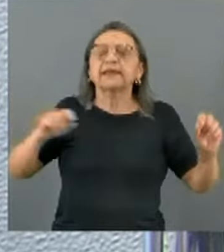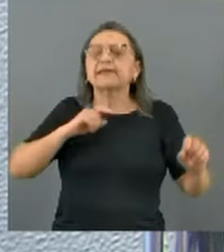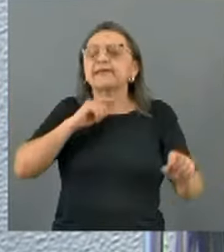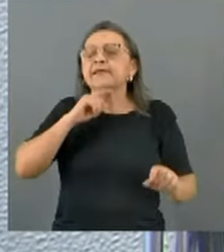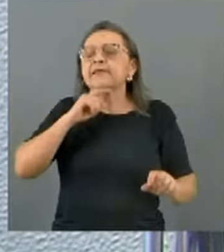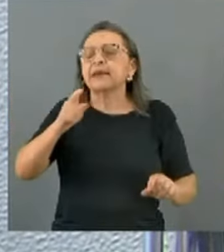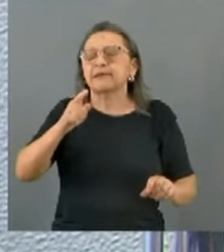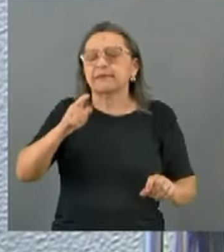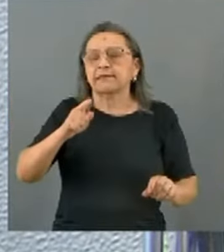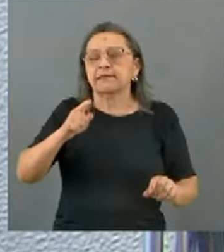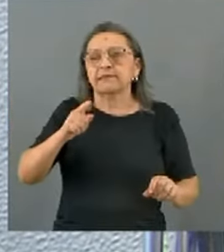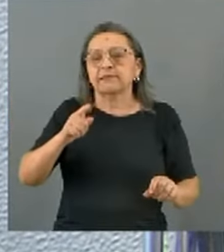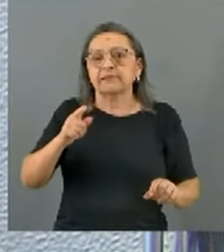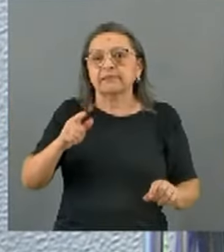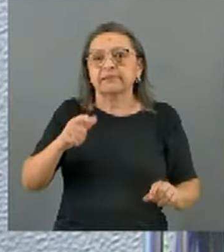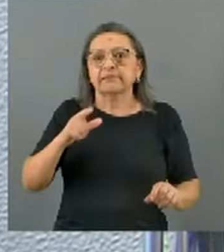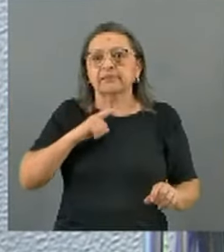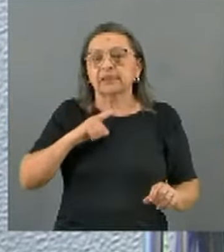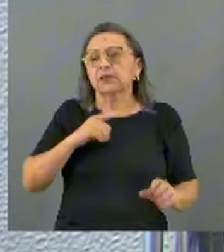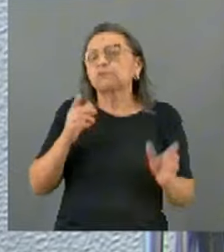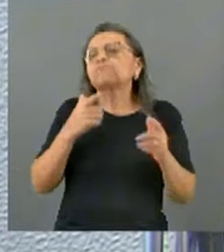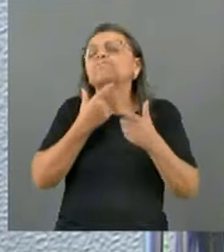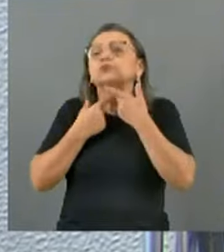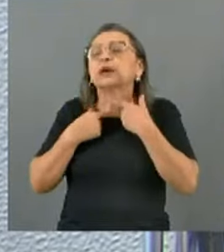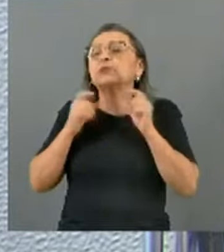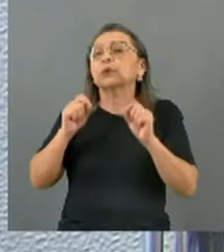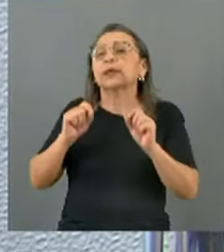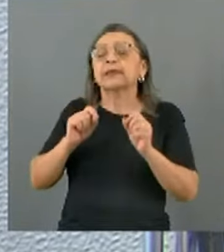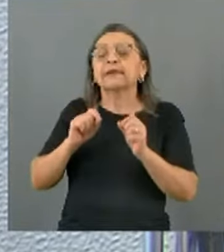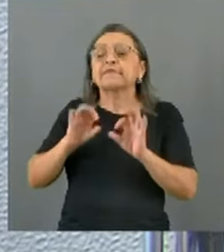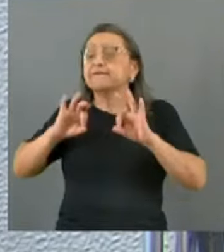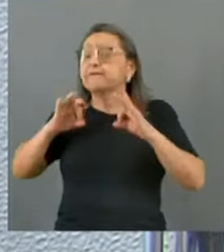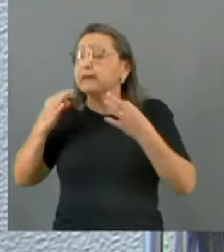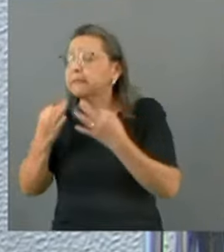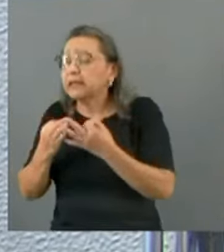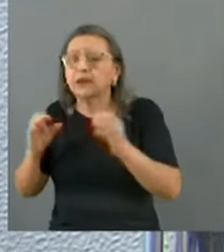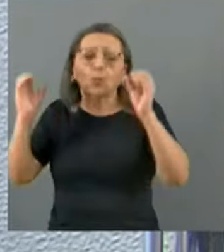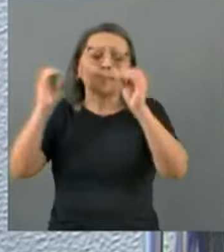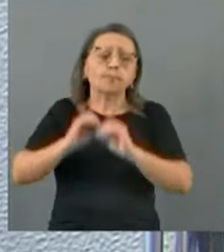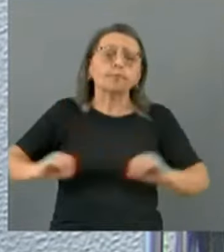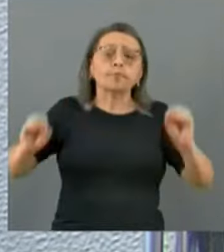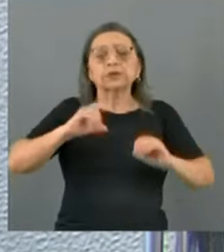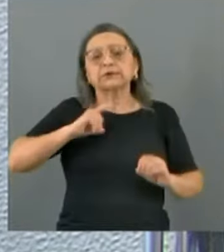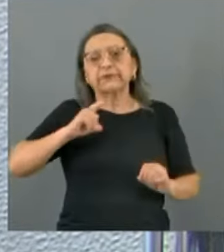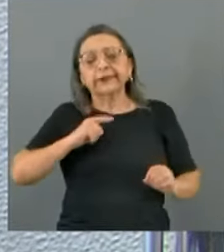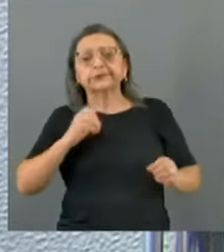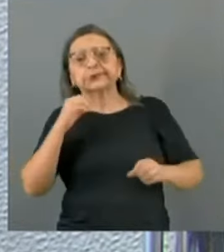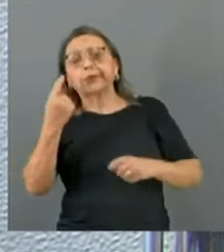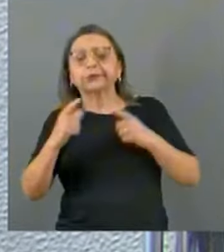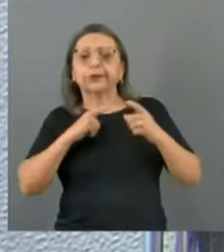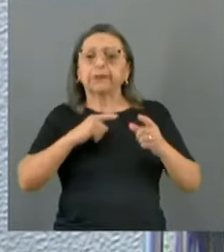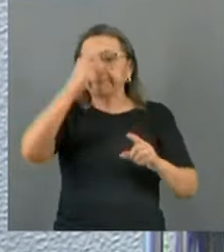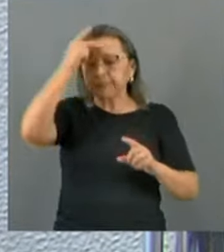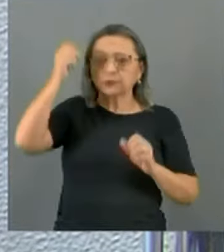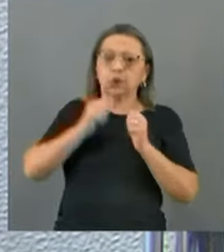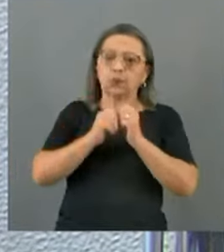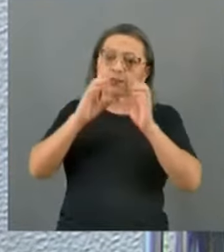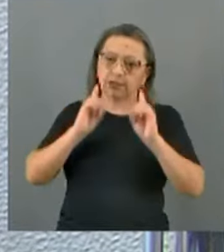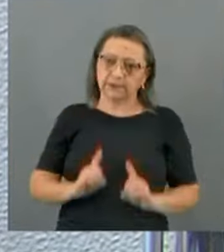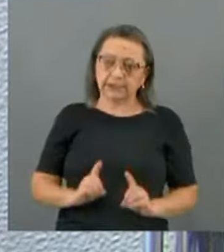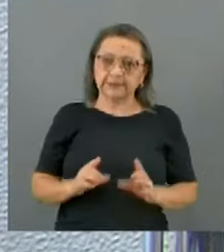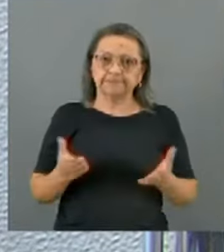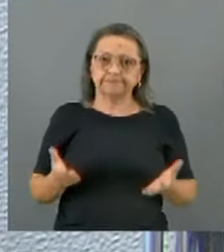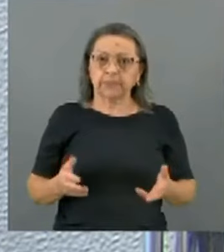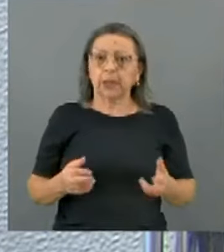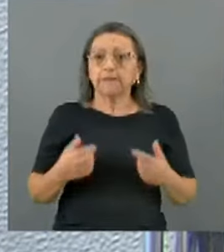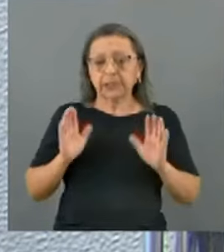né? Queria muito que nenhuma família tivesse em breve, ou quem não tem, que não tem uma pessoa com deficiência. Em respeito